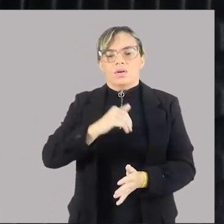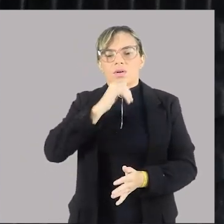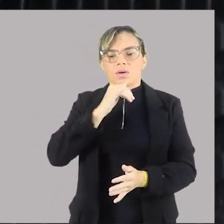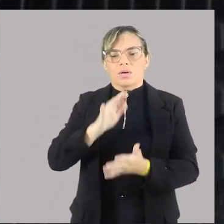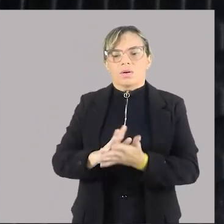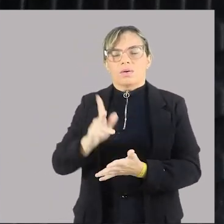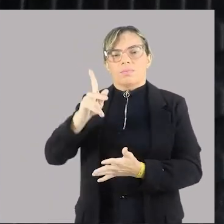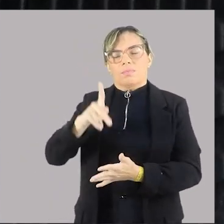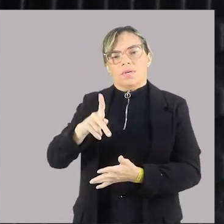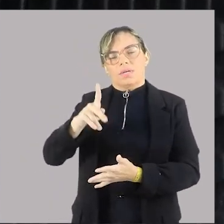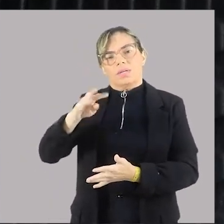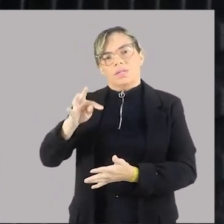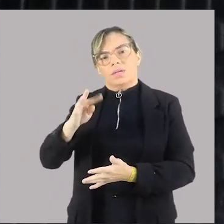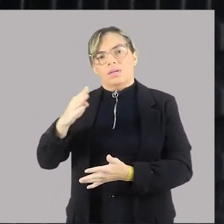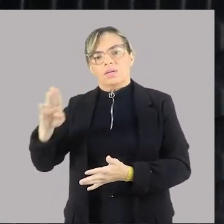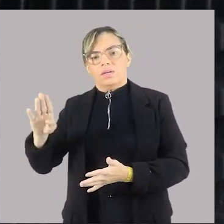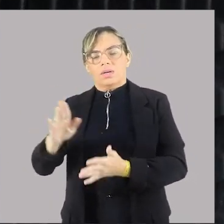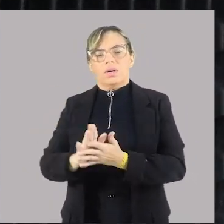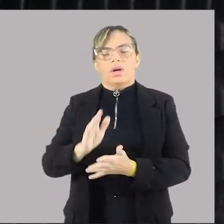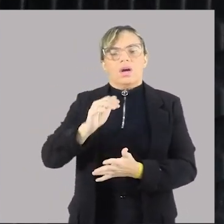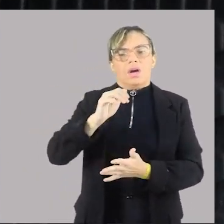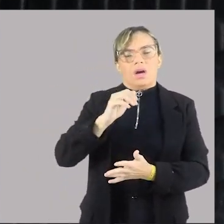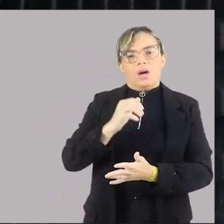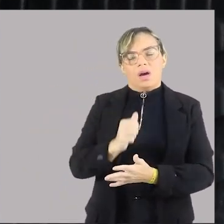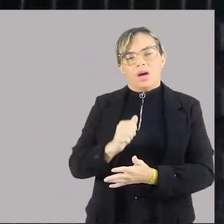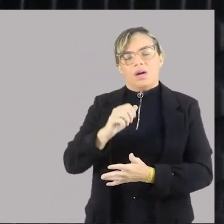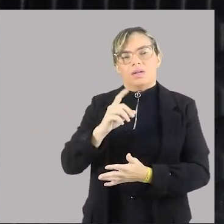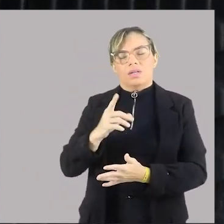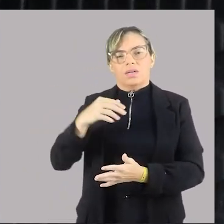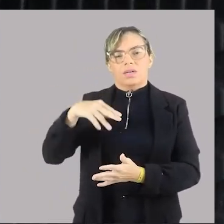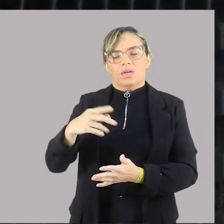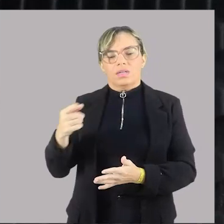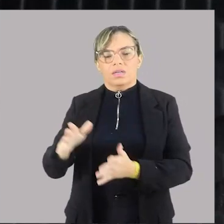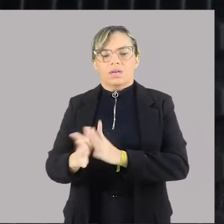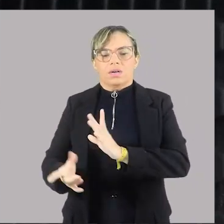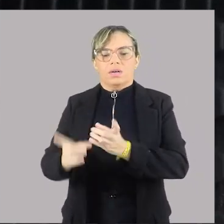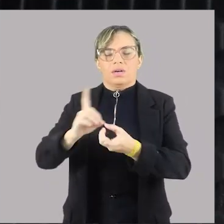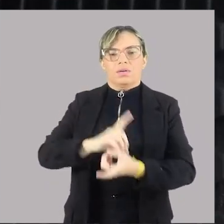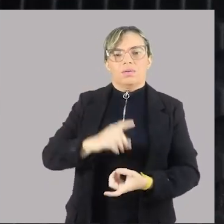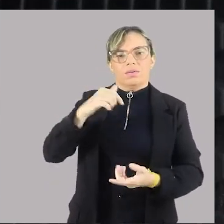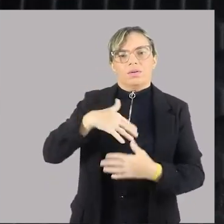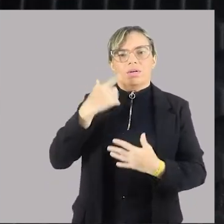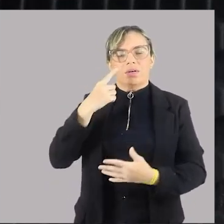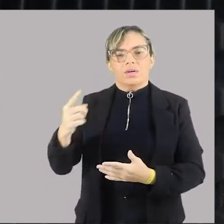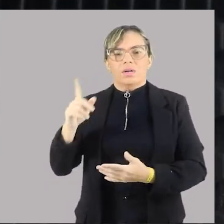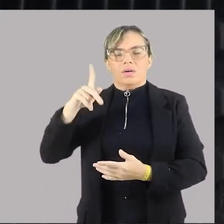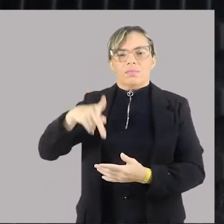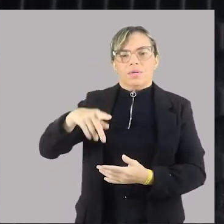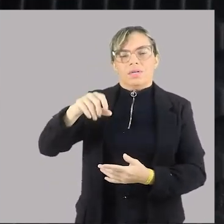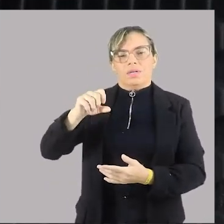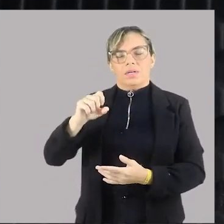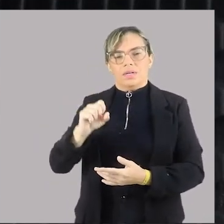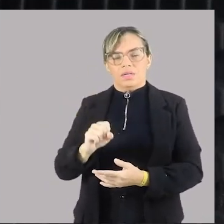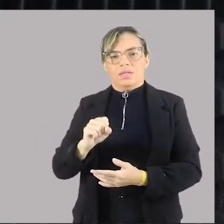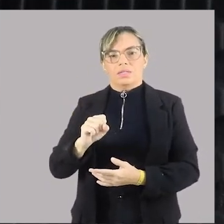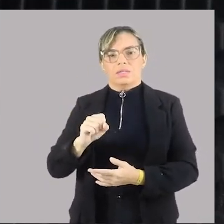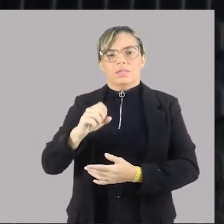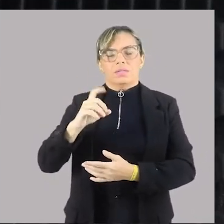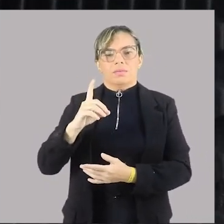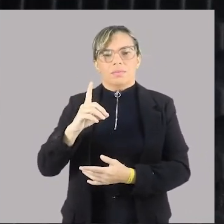que Vargas criou, a UDN, a grande oposição dele, o PSD, que Vargas ajudou a